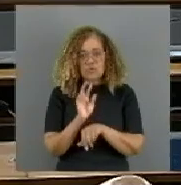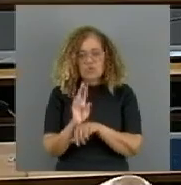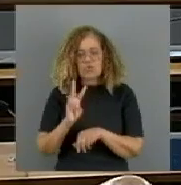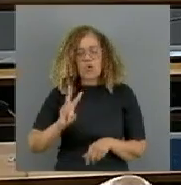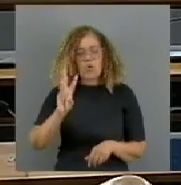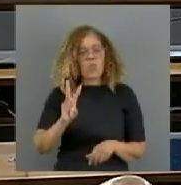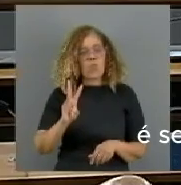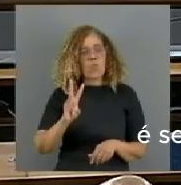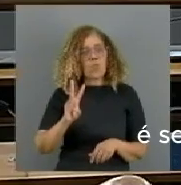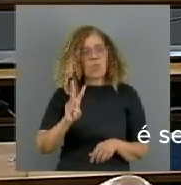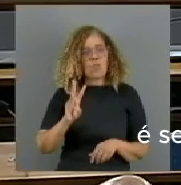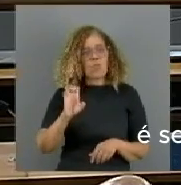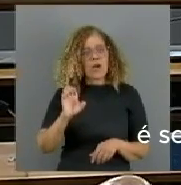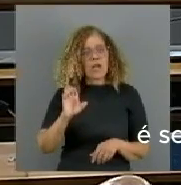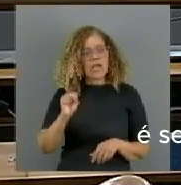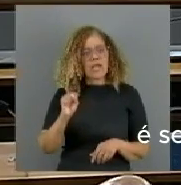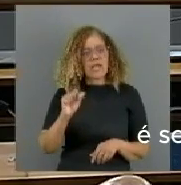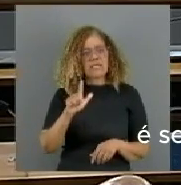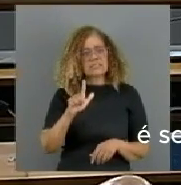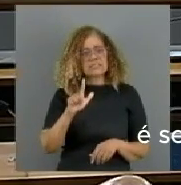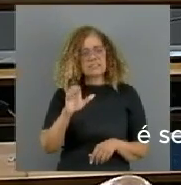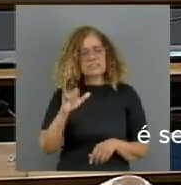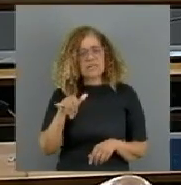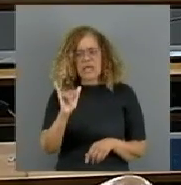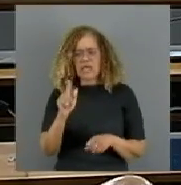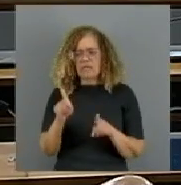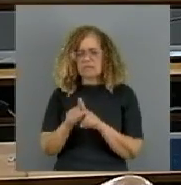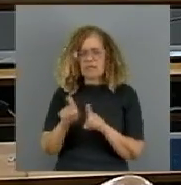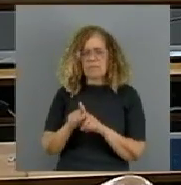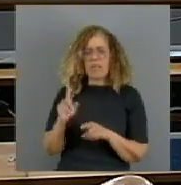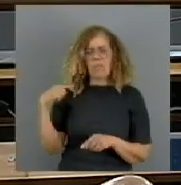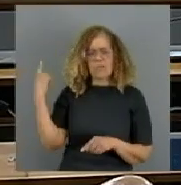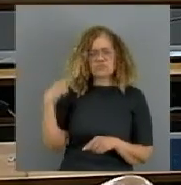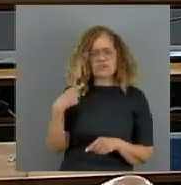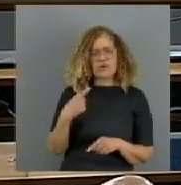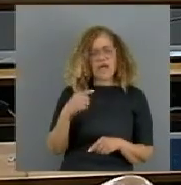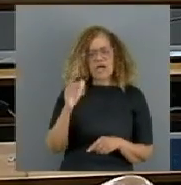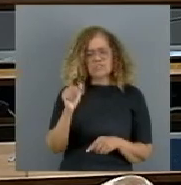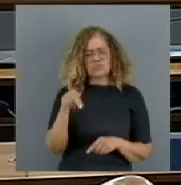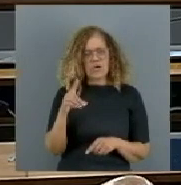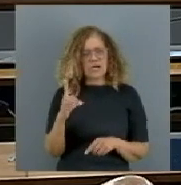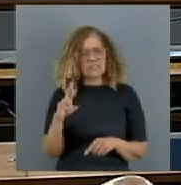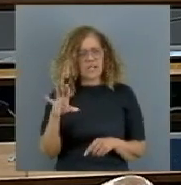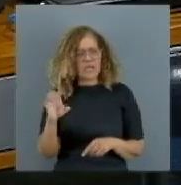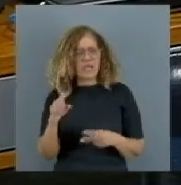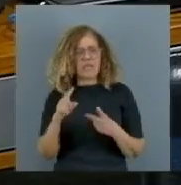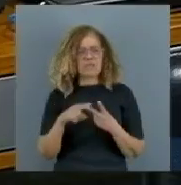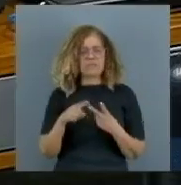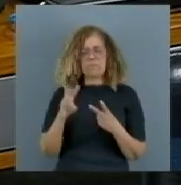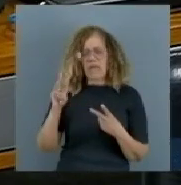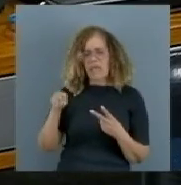bem-vindo. Seja bem-vindo, seu advogado André Caligari, a advogada Marília Fontinelli também.